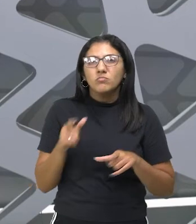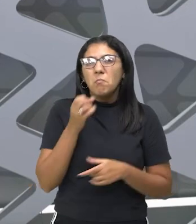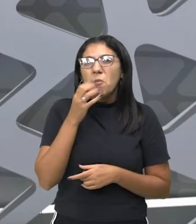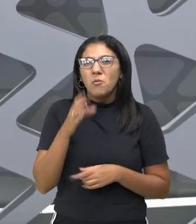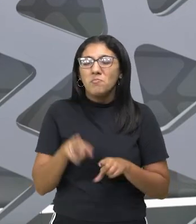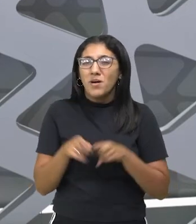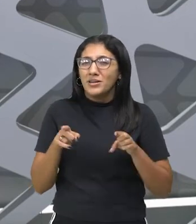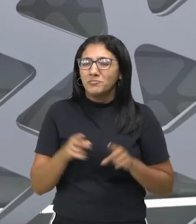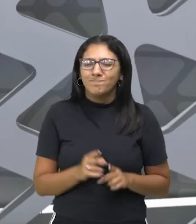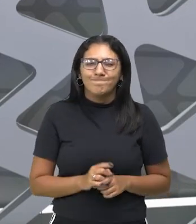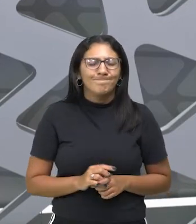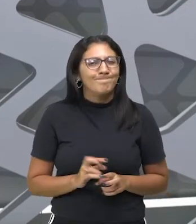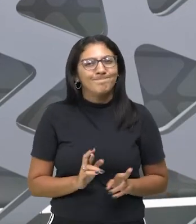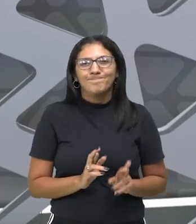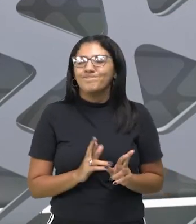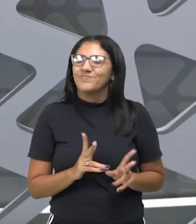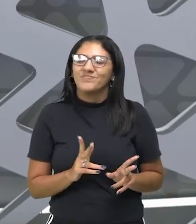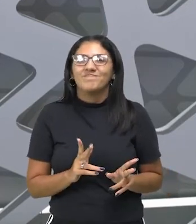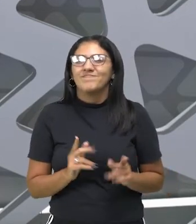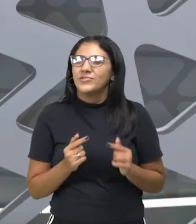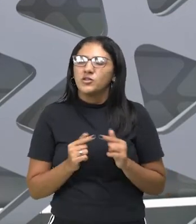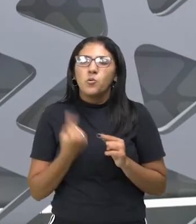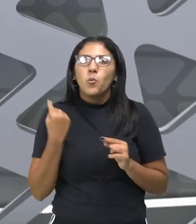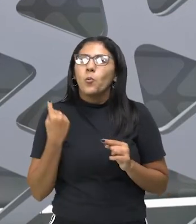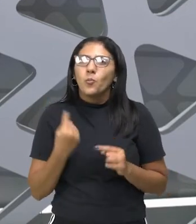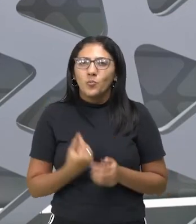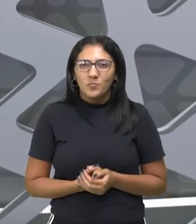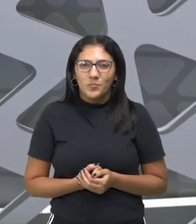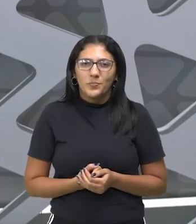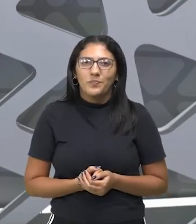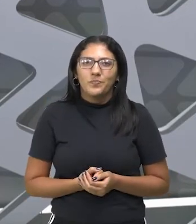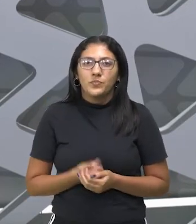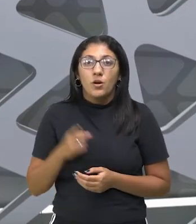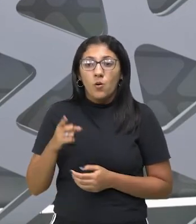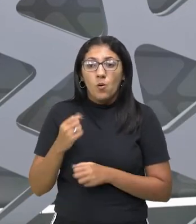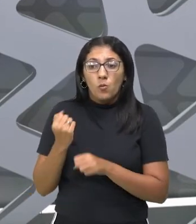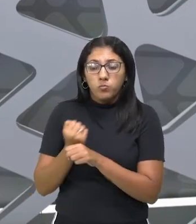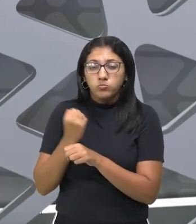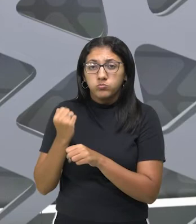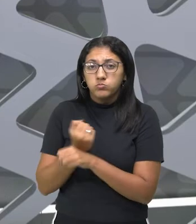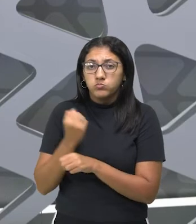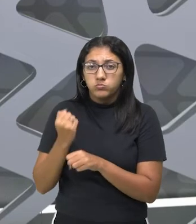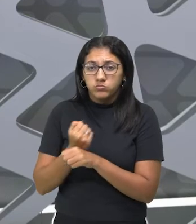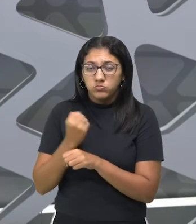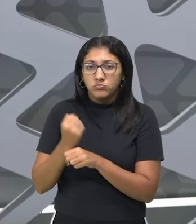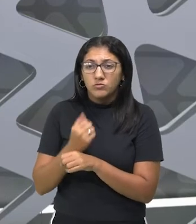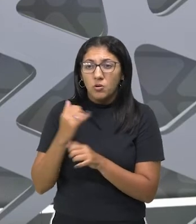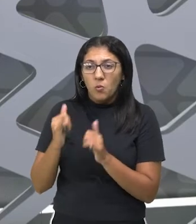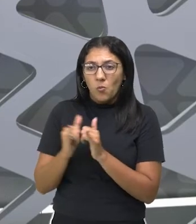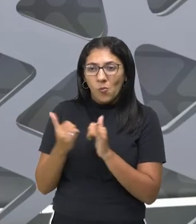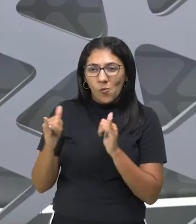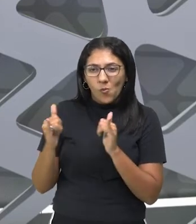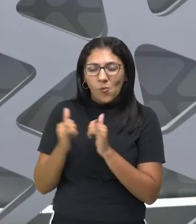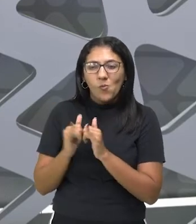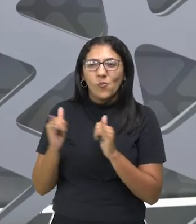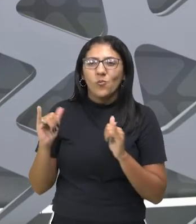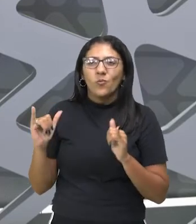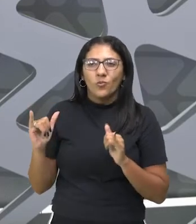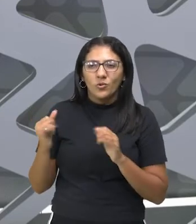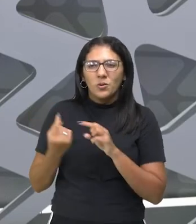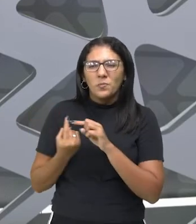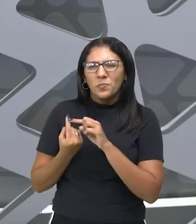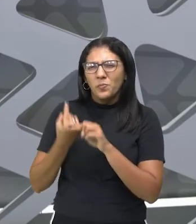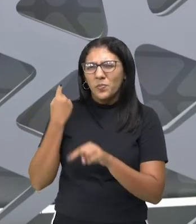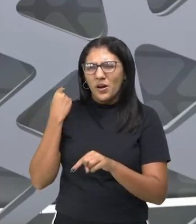é bem isso que acontece. Por quê? Porque quando a usina hidrelétrica de Balbina ela foi feita